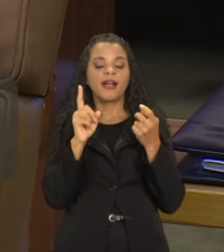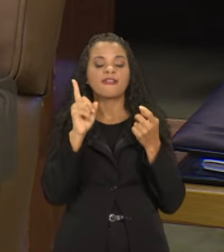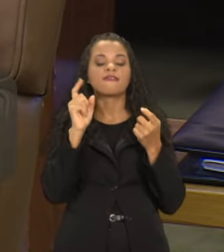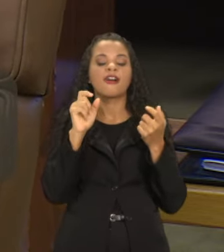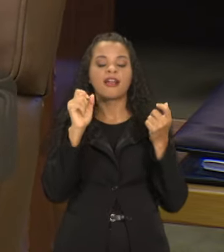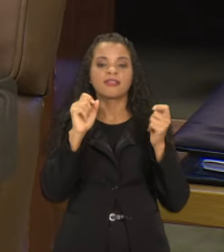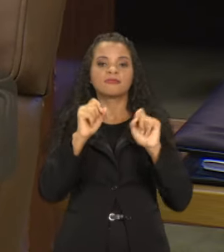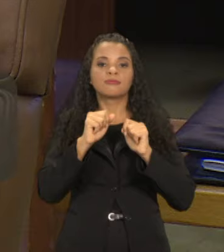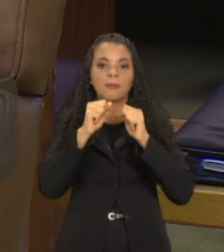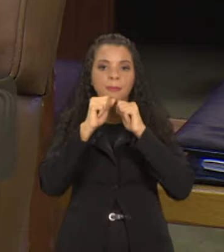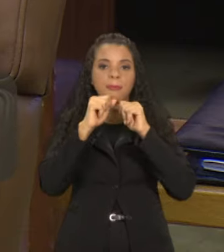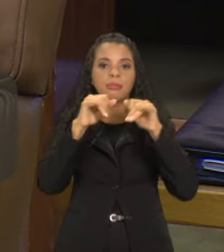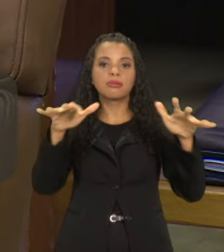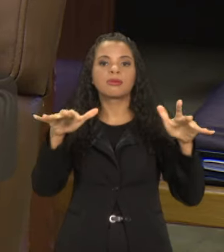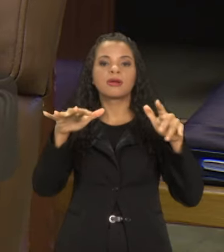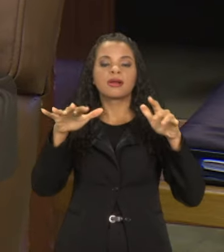atenção.